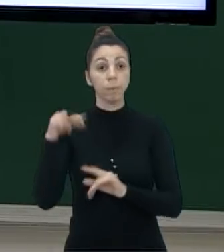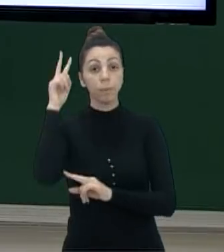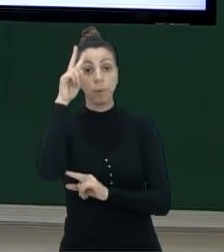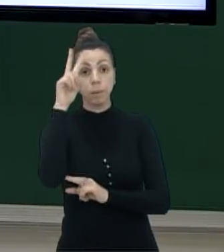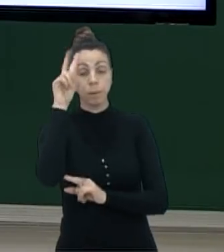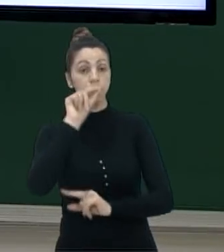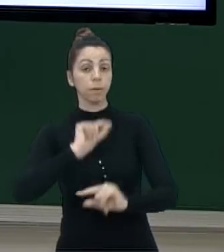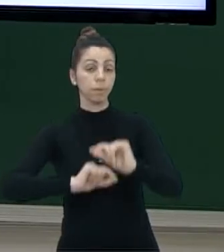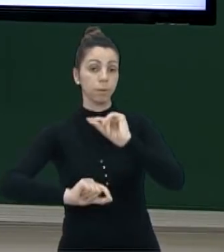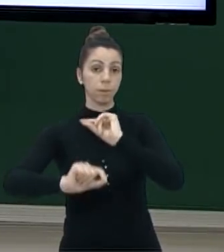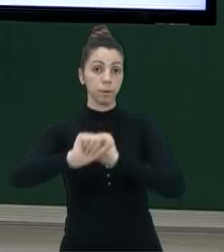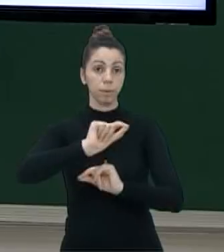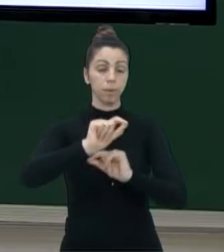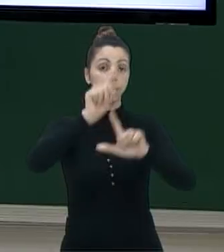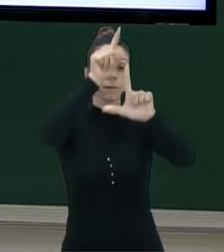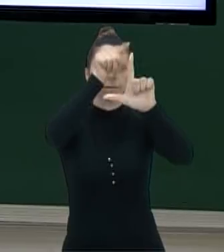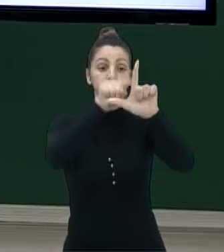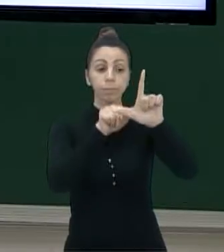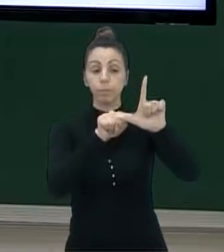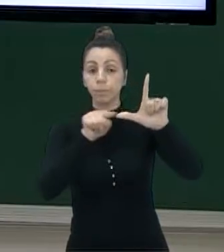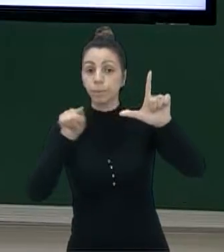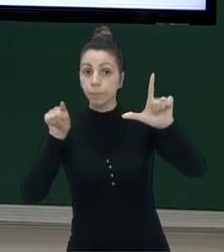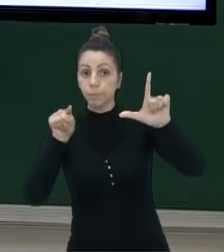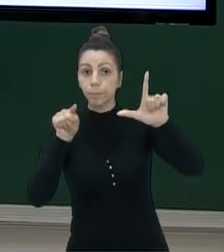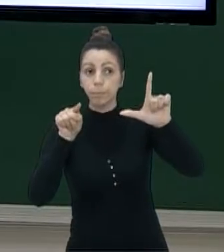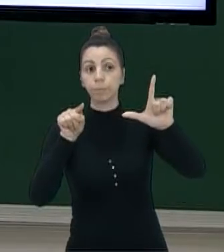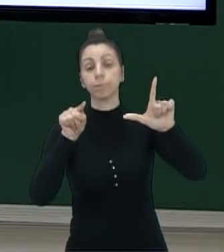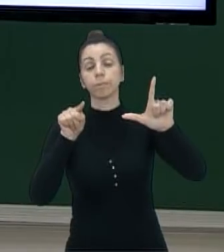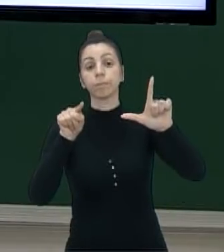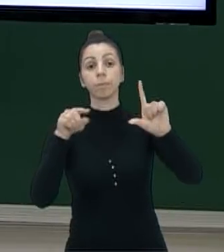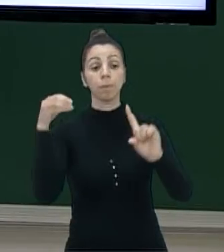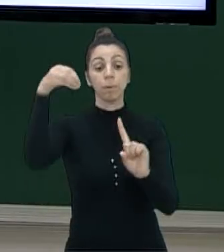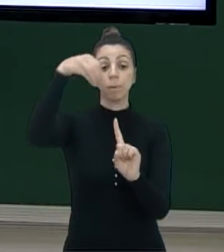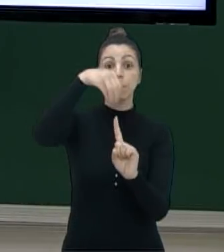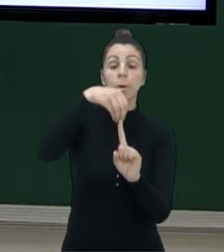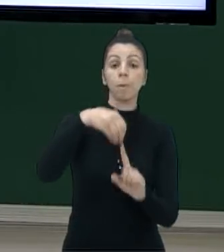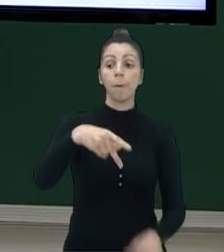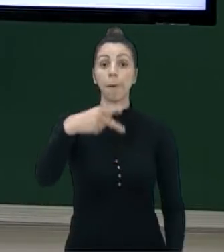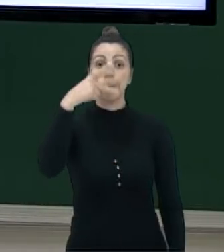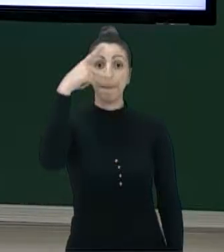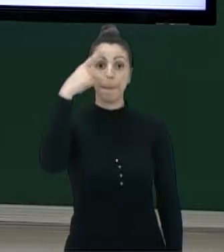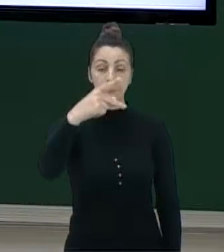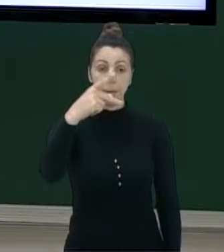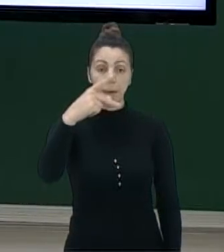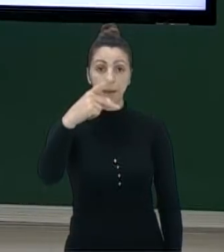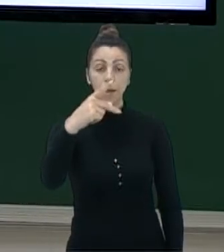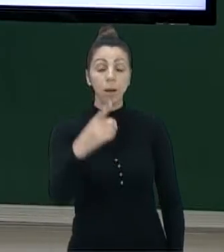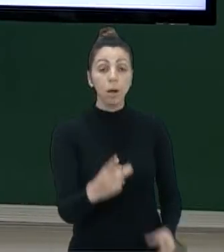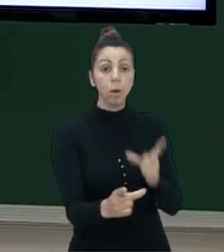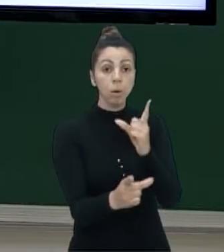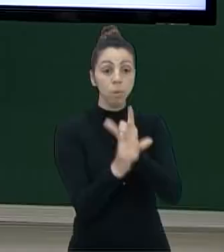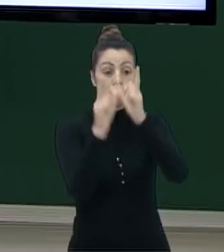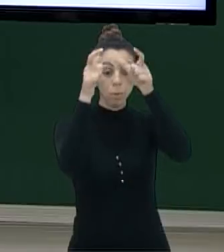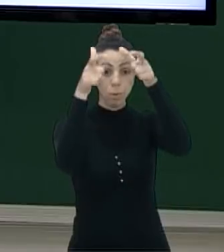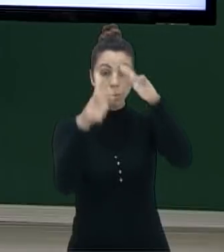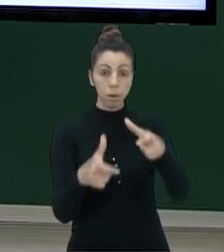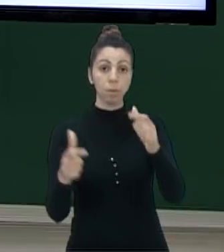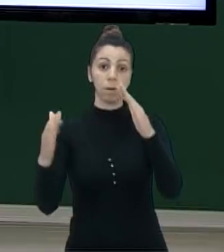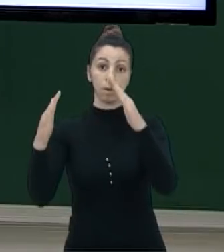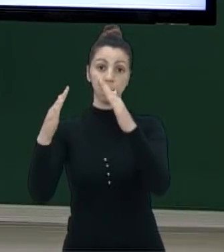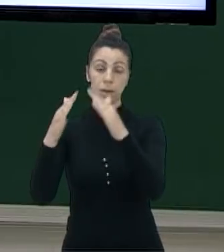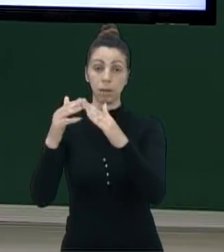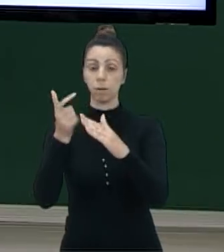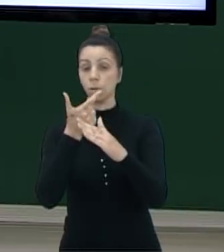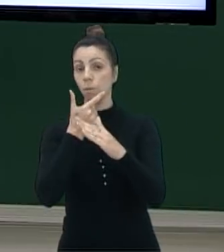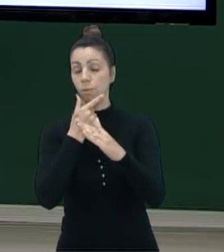Lembrando que no plano cartesiano ao lado, o ponto P representa a localização da casa do Pedro